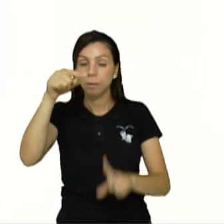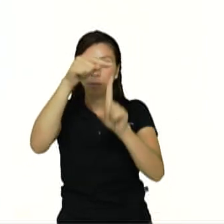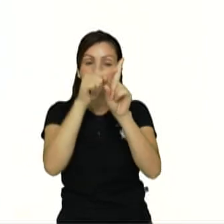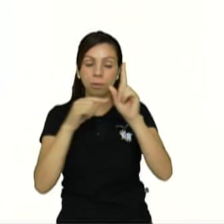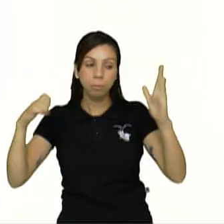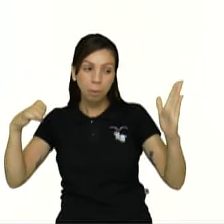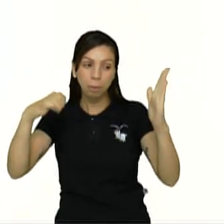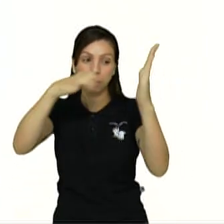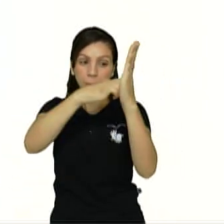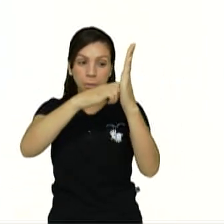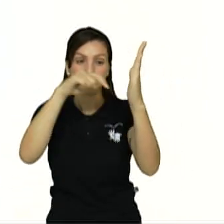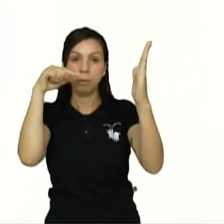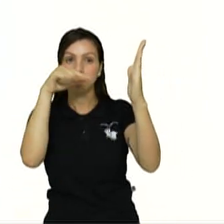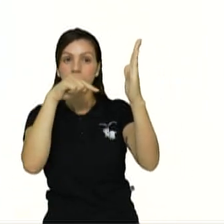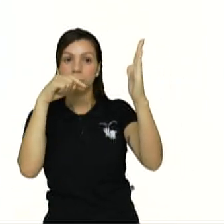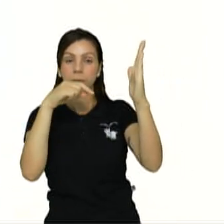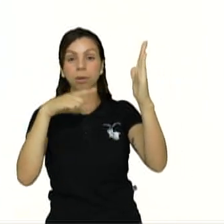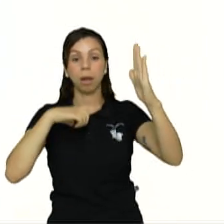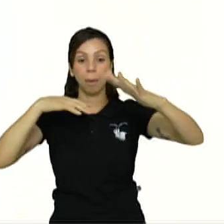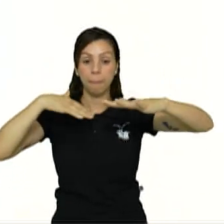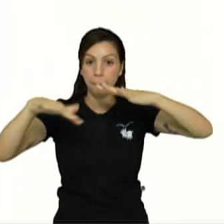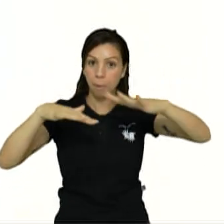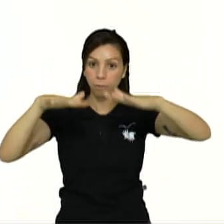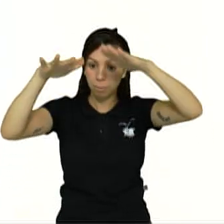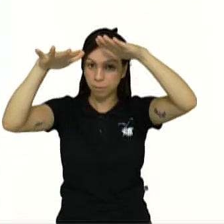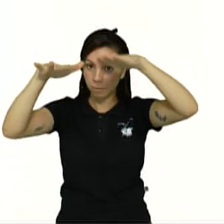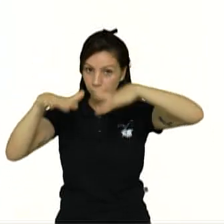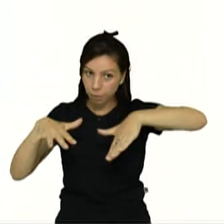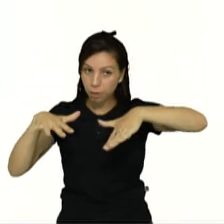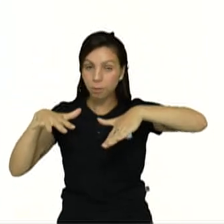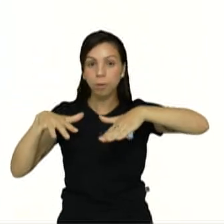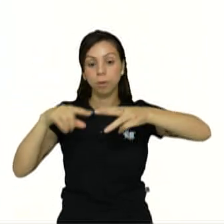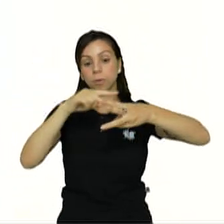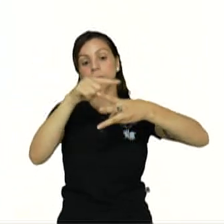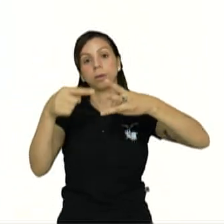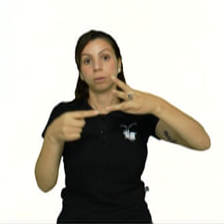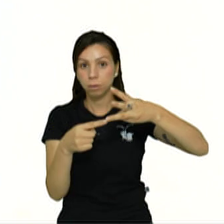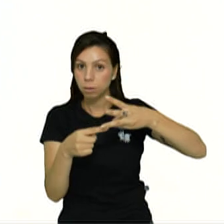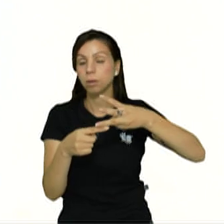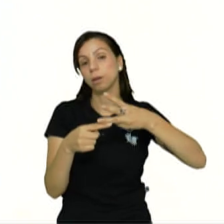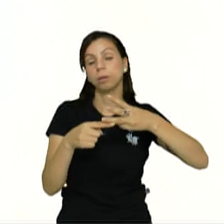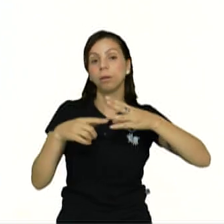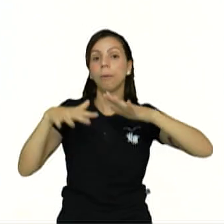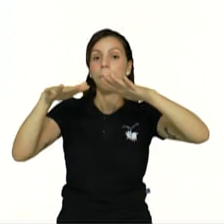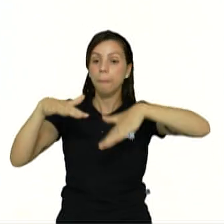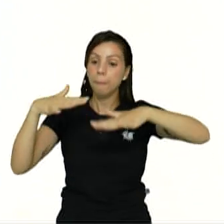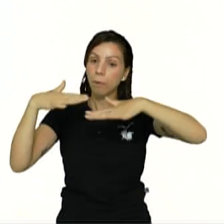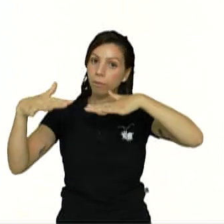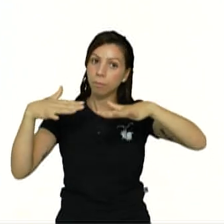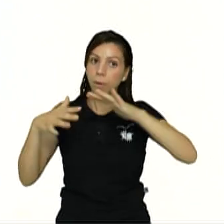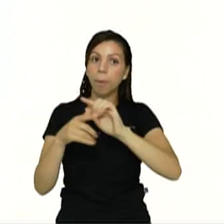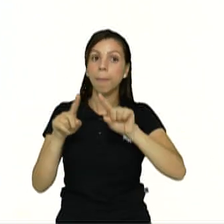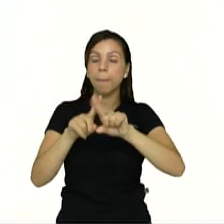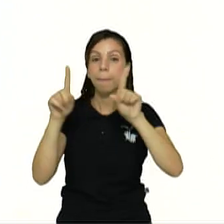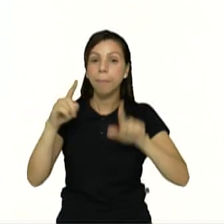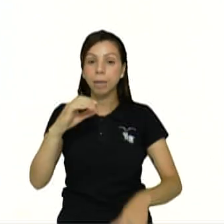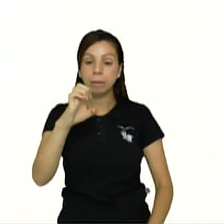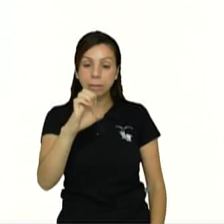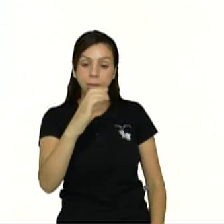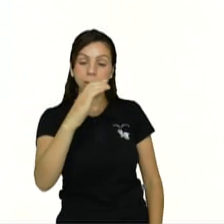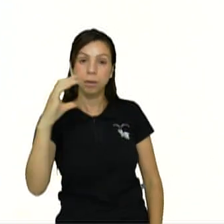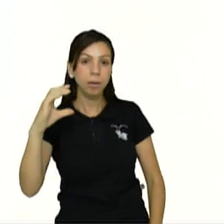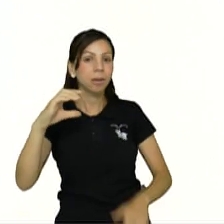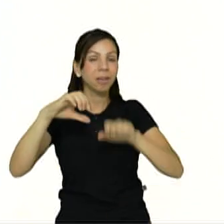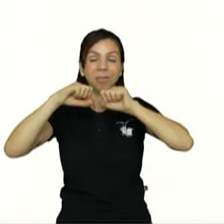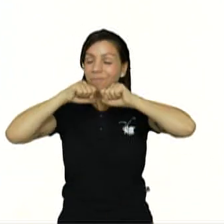de colisão, olha só, a quantidade de movimento se conserva, ela se conserva nas três colisões, Mas a energia cinética, né, você tem uma